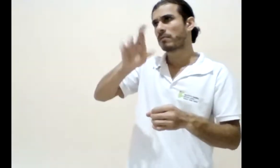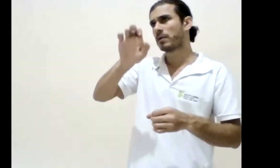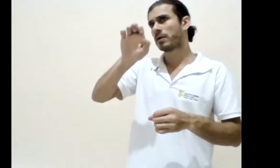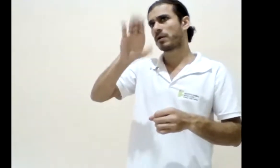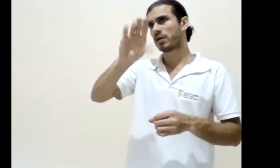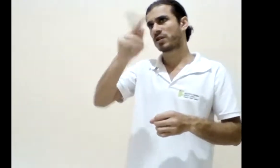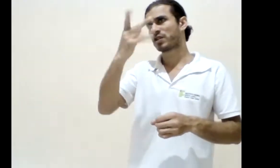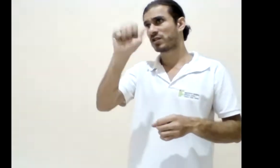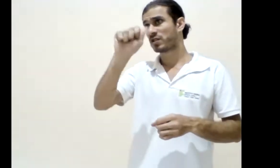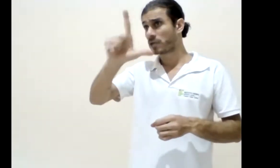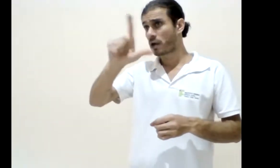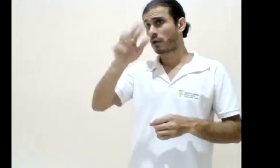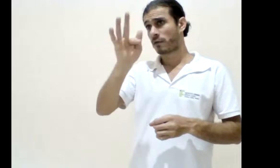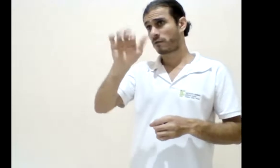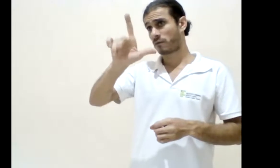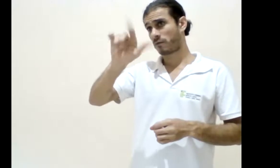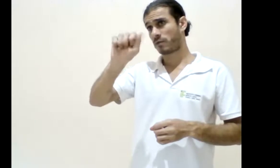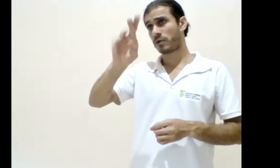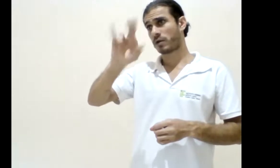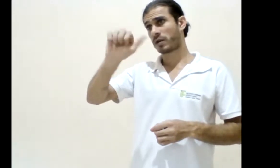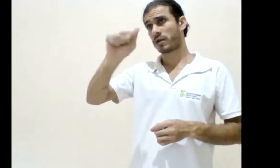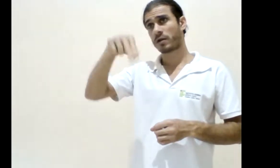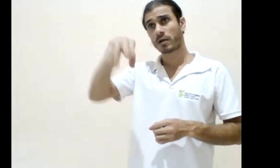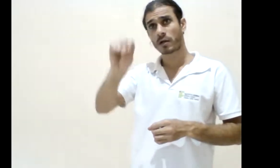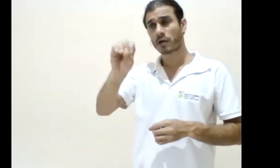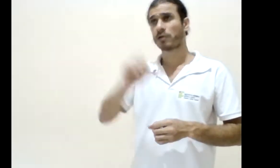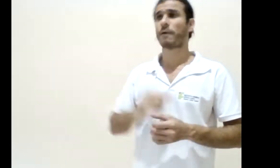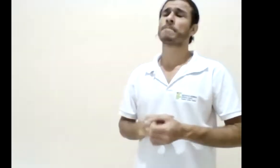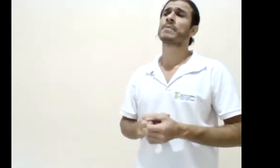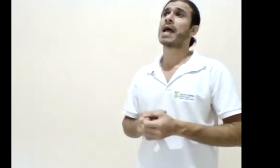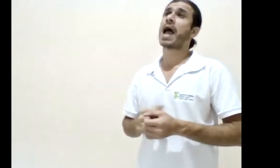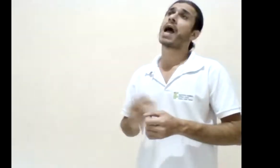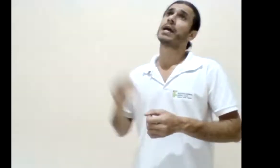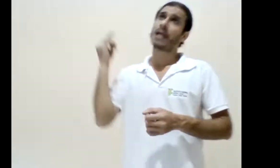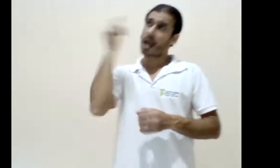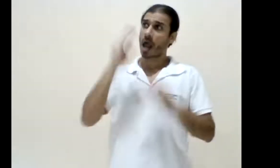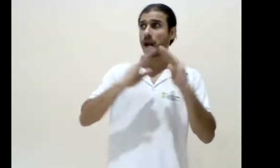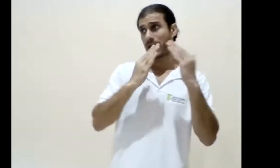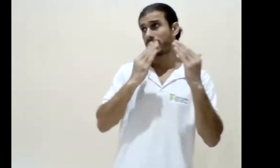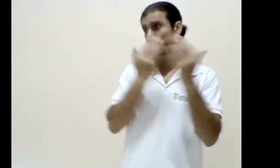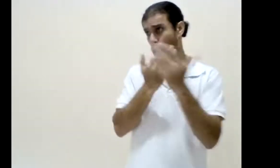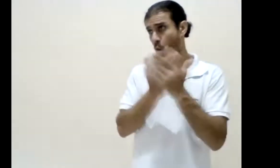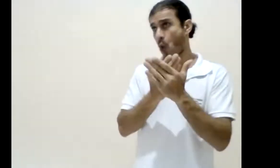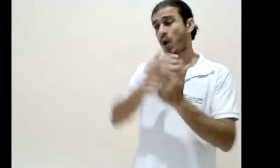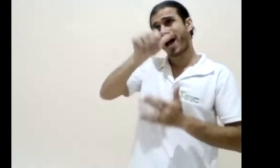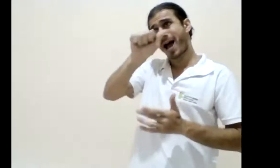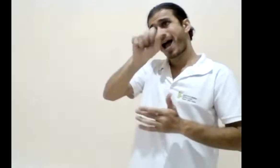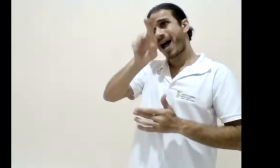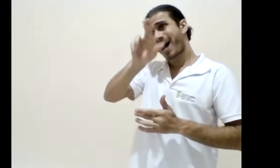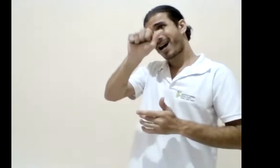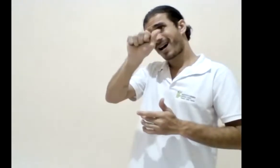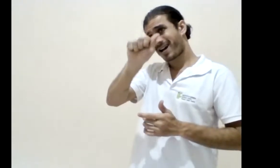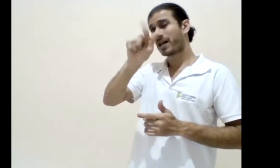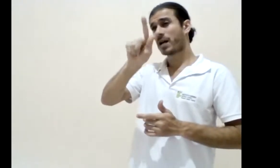eu vou fazer a pesquisa lá com os professores. É Araguaia, né? E eu trabalho no centro de Marechal Floriano, né?